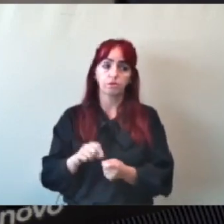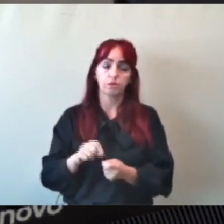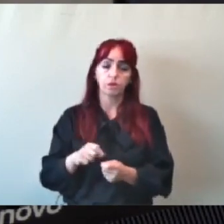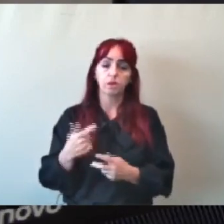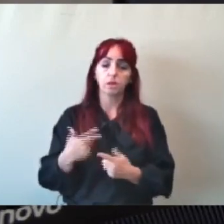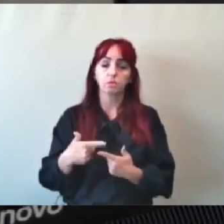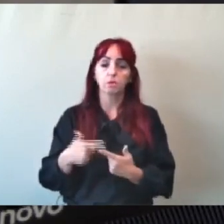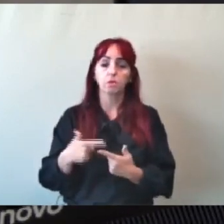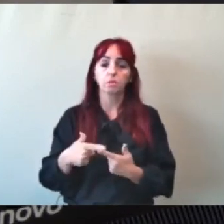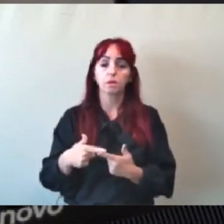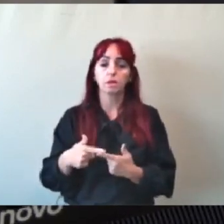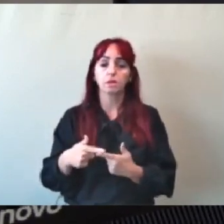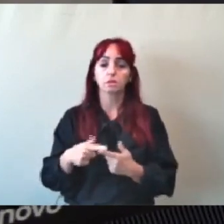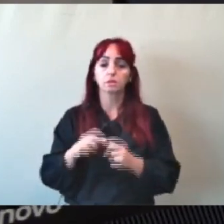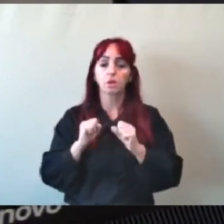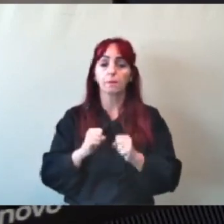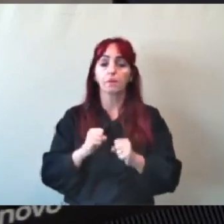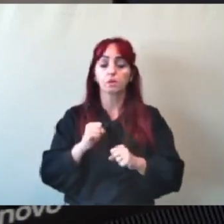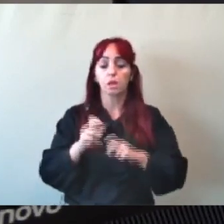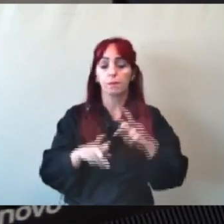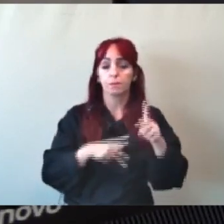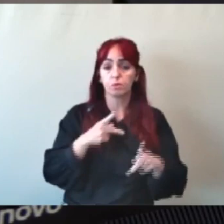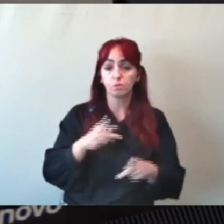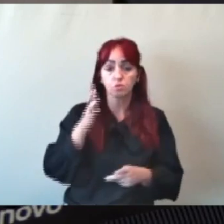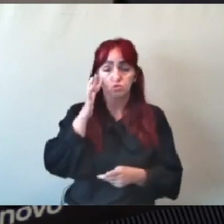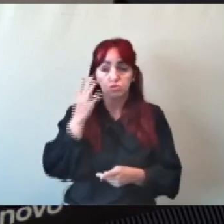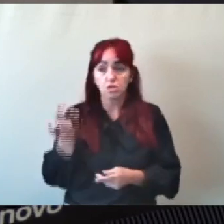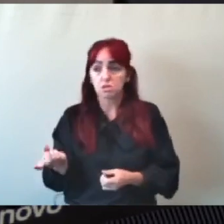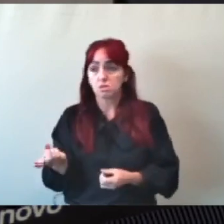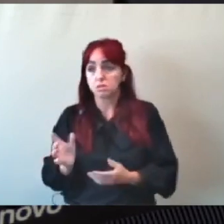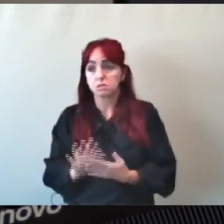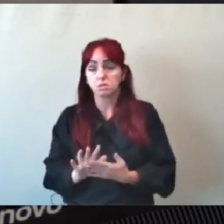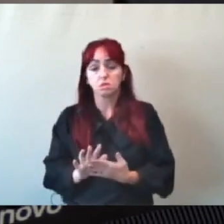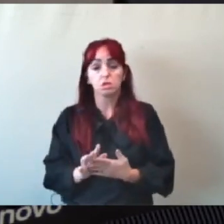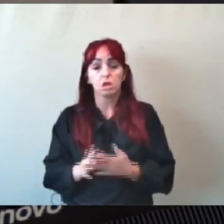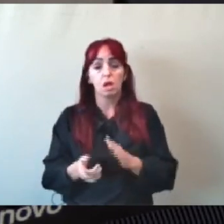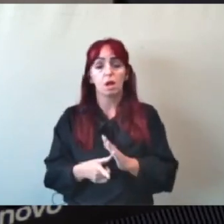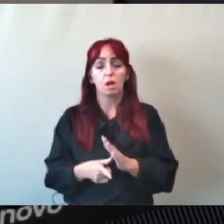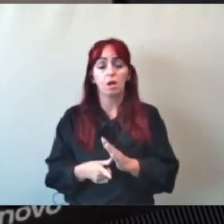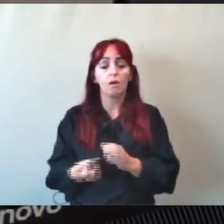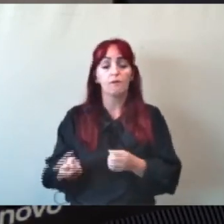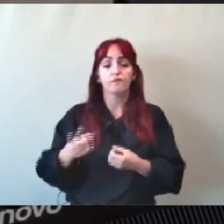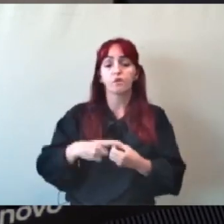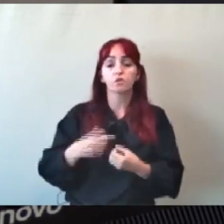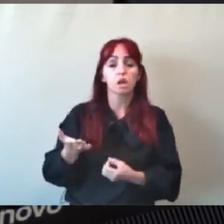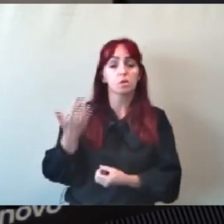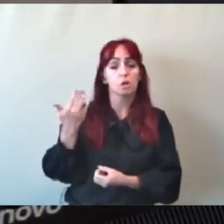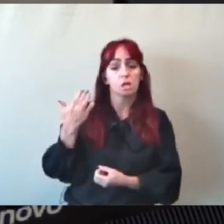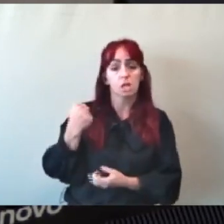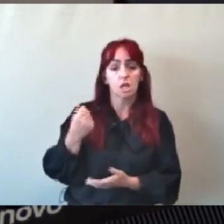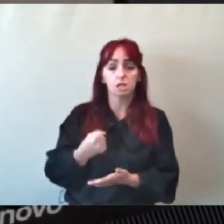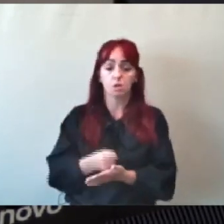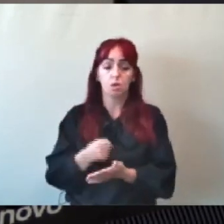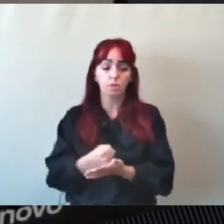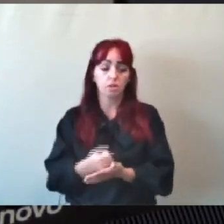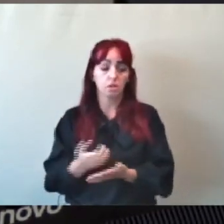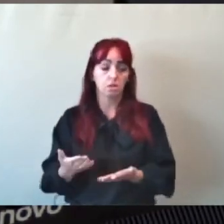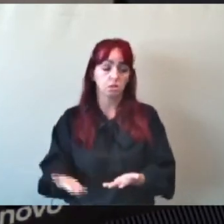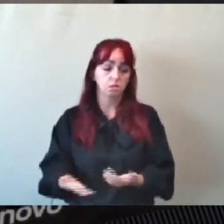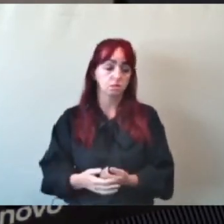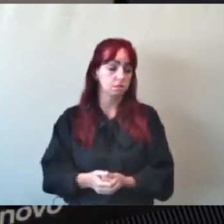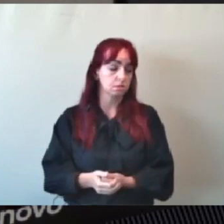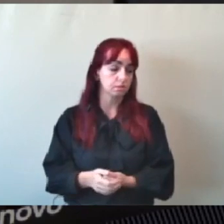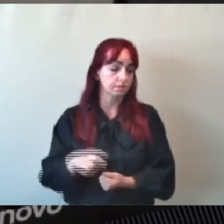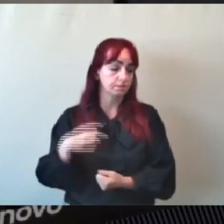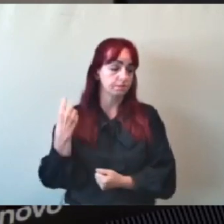público. Sabe-se lá se já voltaram atrás, né, diante das cobranças, mas a gente gostaria, né,